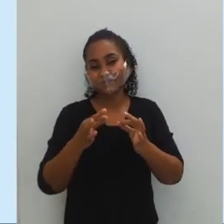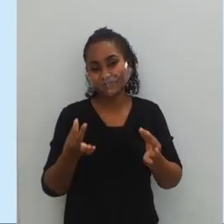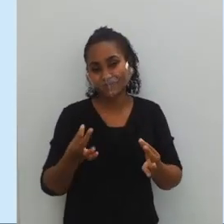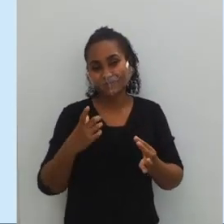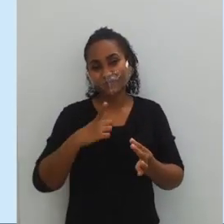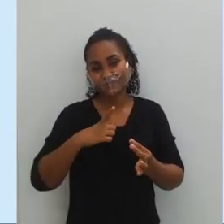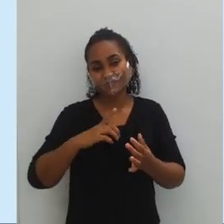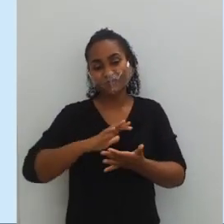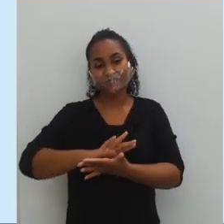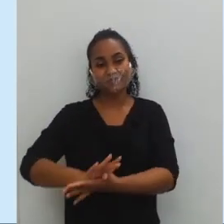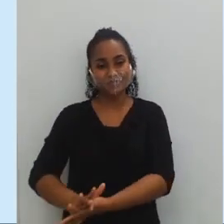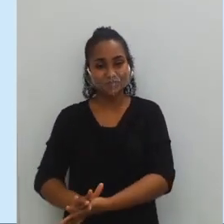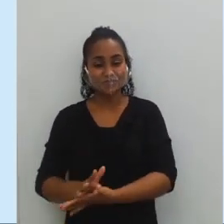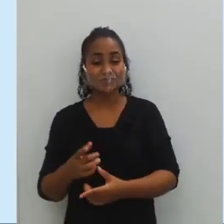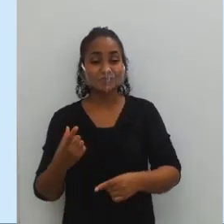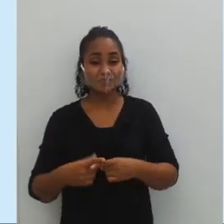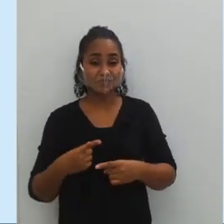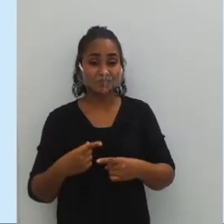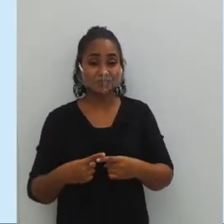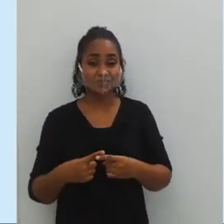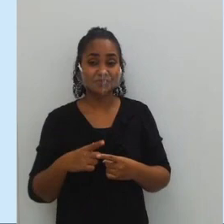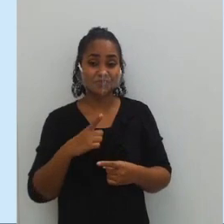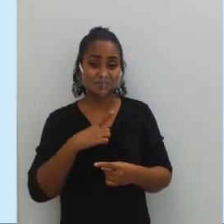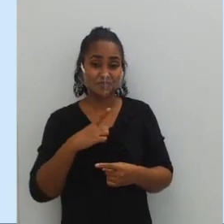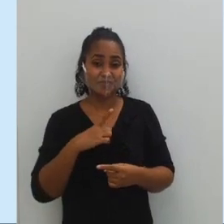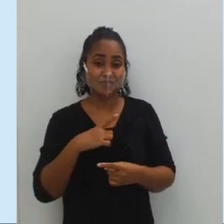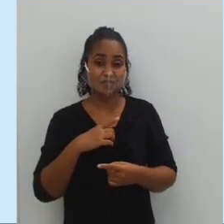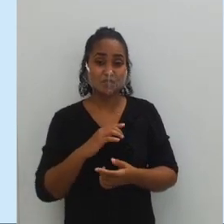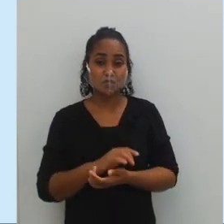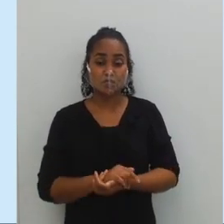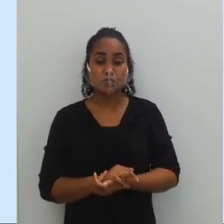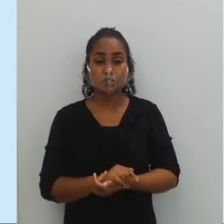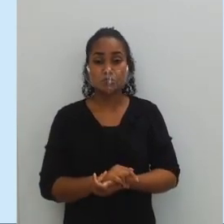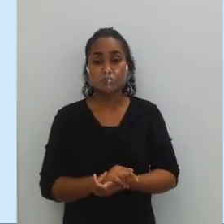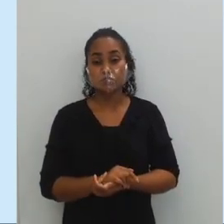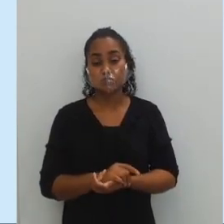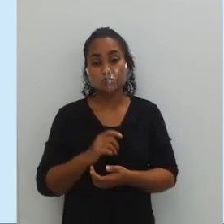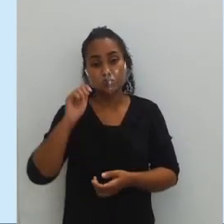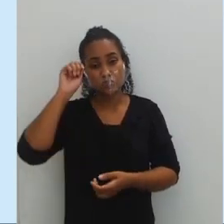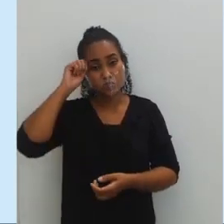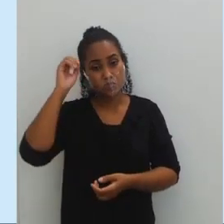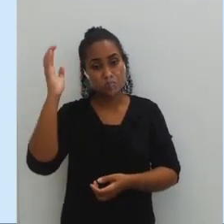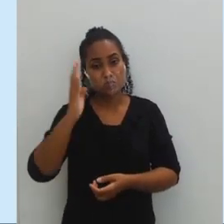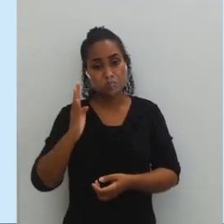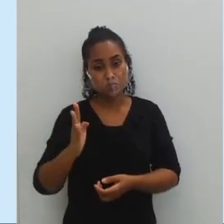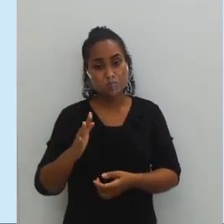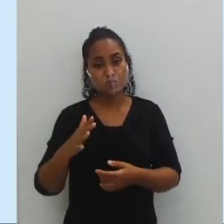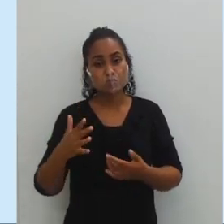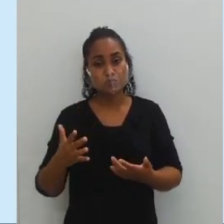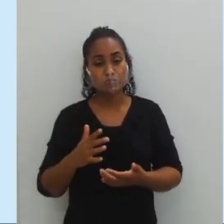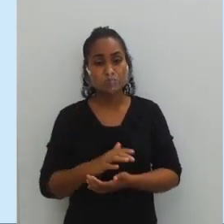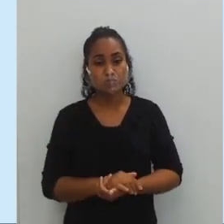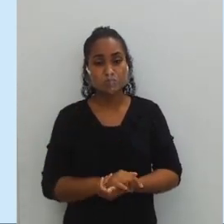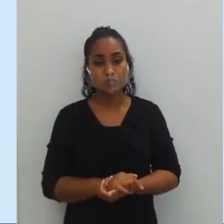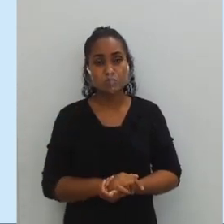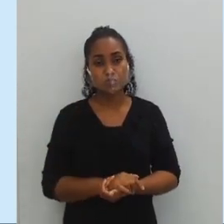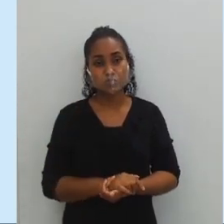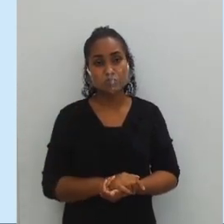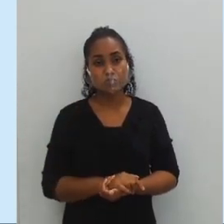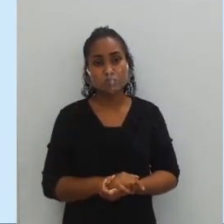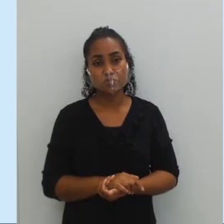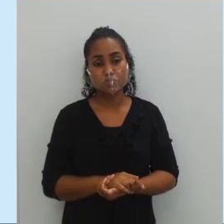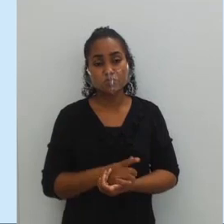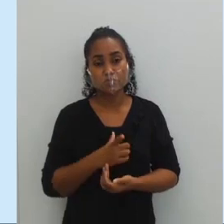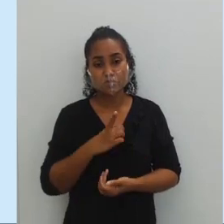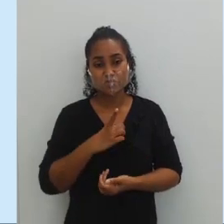simples e puro preconceito, porque era algo da cultura afro-brasileira. Imagina isso, né?